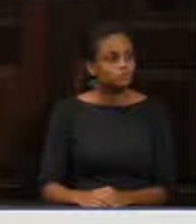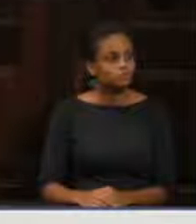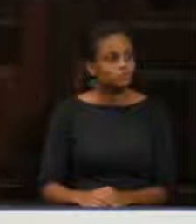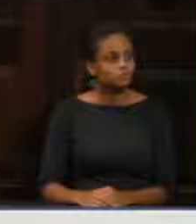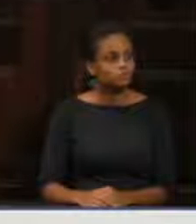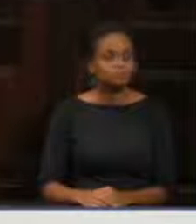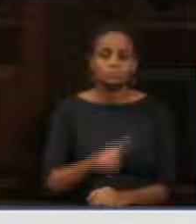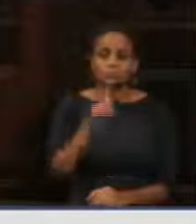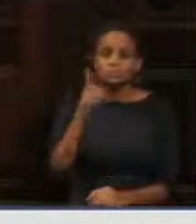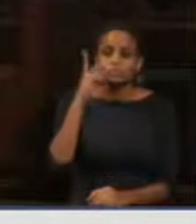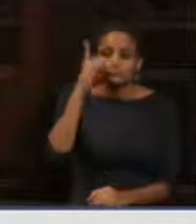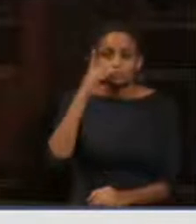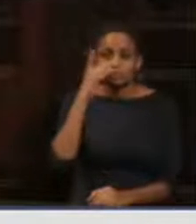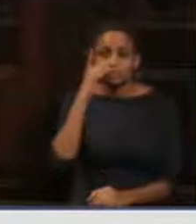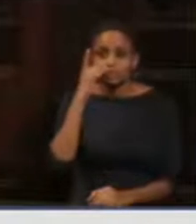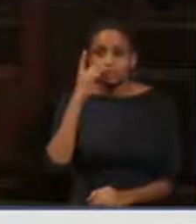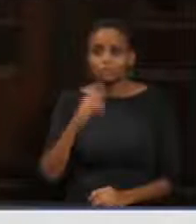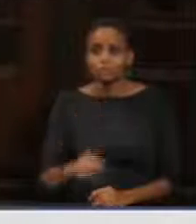Excelentíssimo deputado,